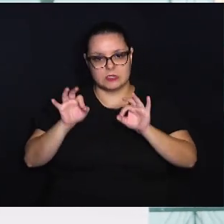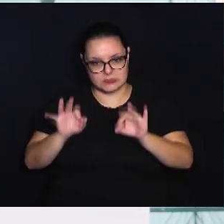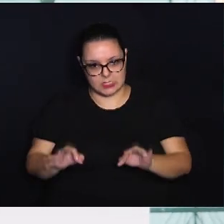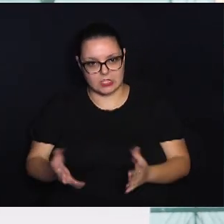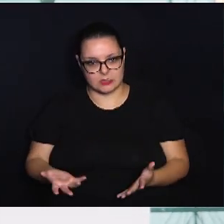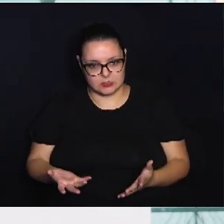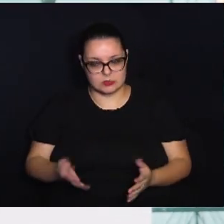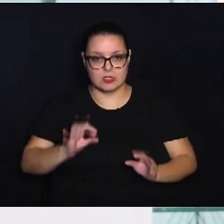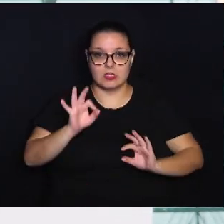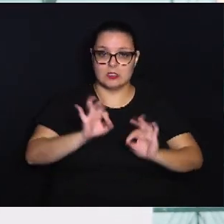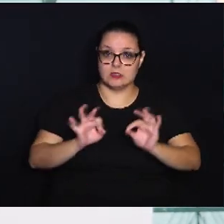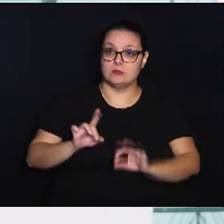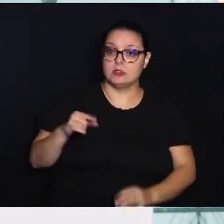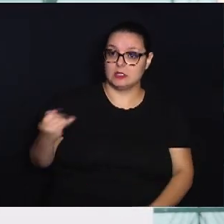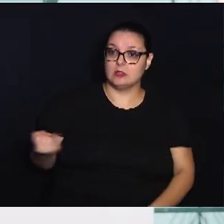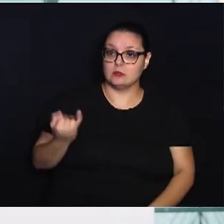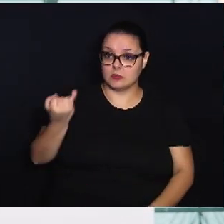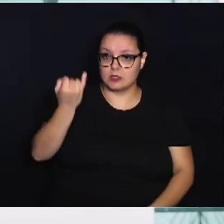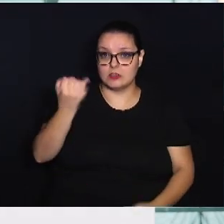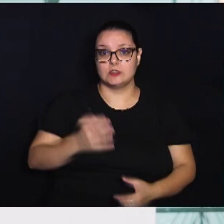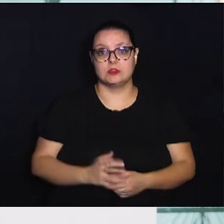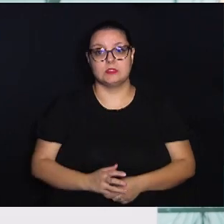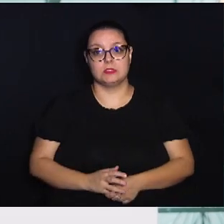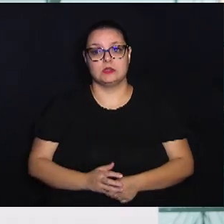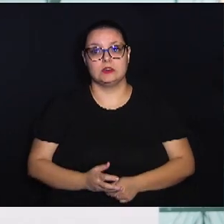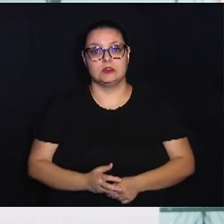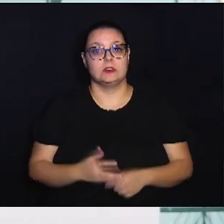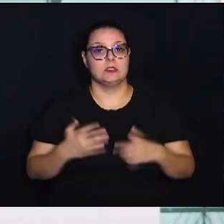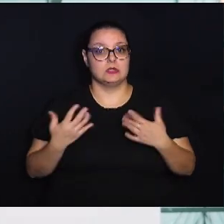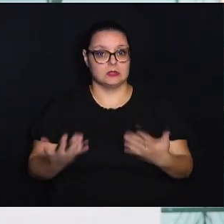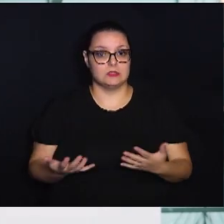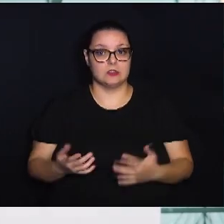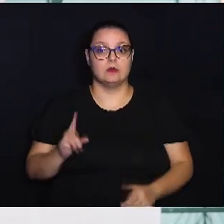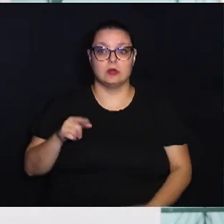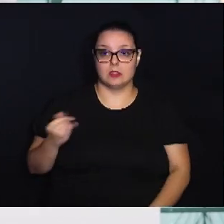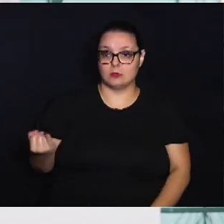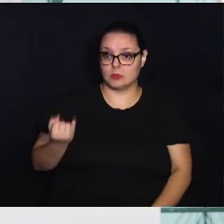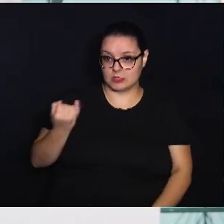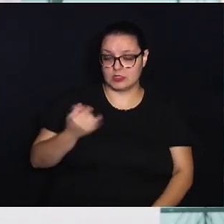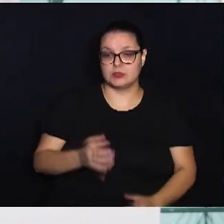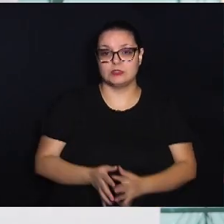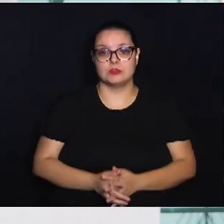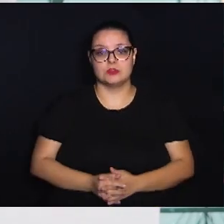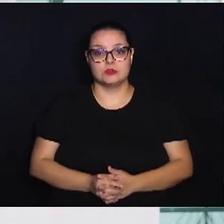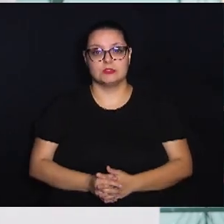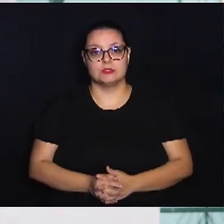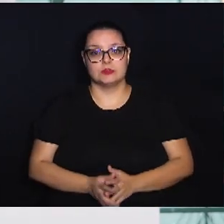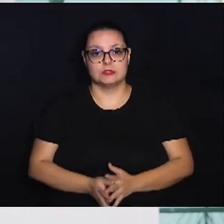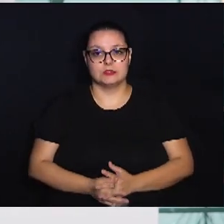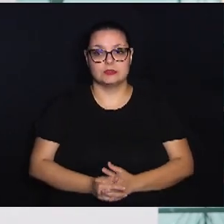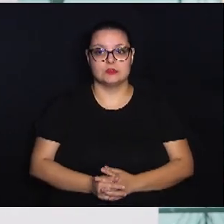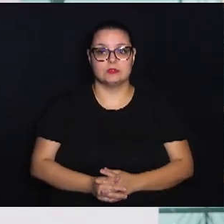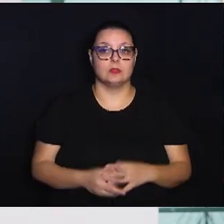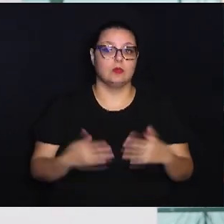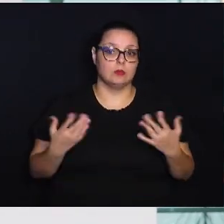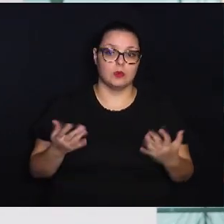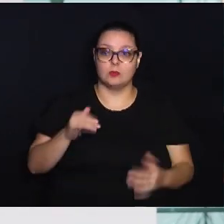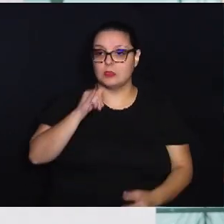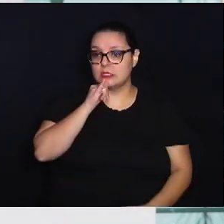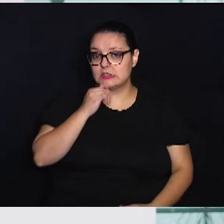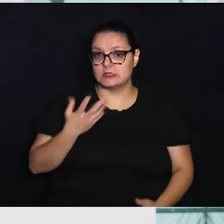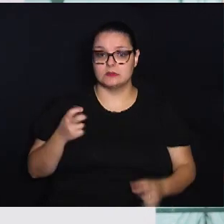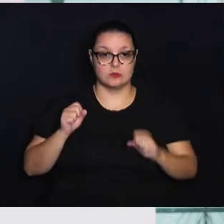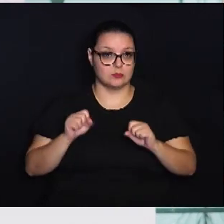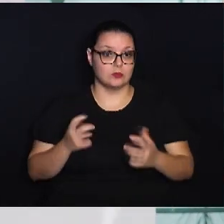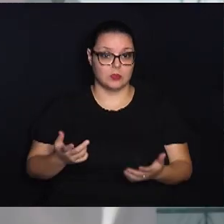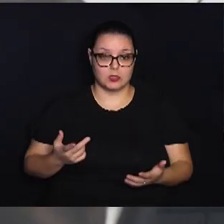Então esse planejamento é fundamental, né? Esse planejamento é muito importante. Então, por